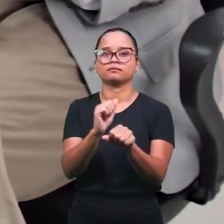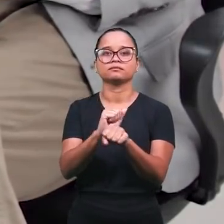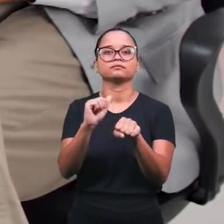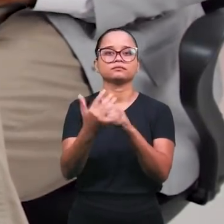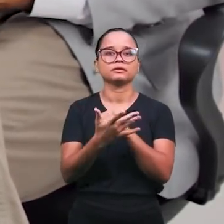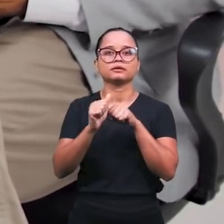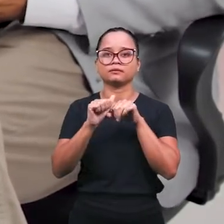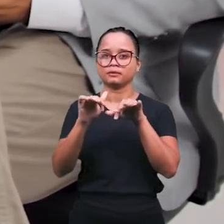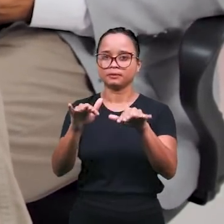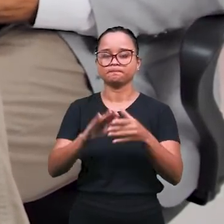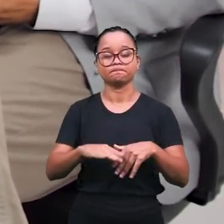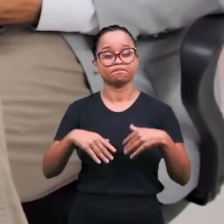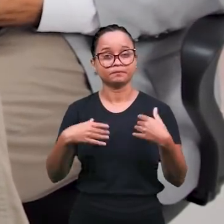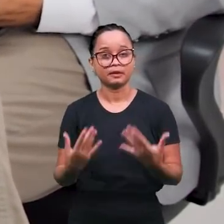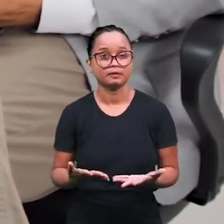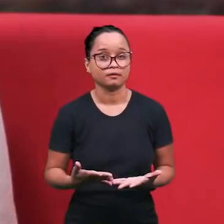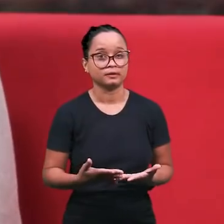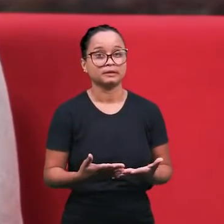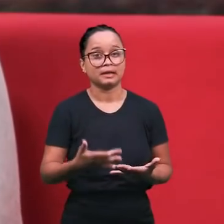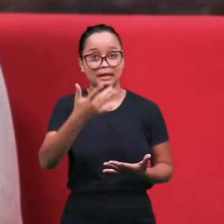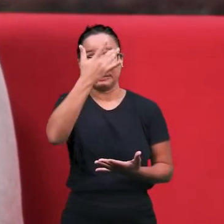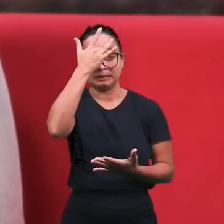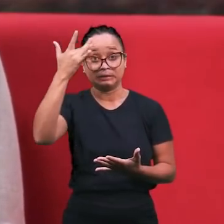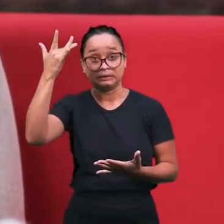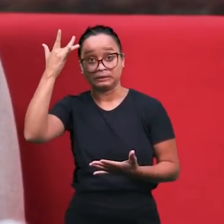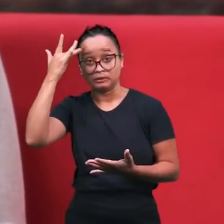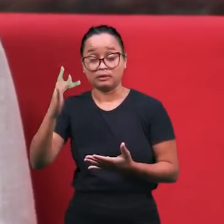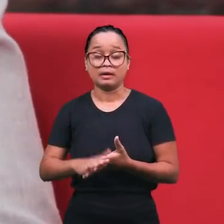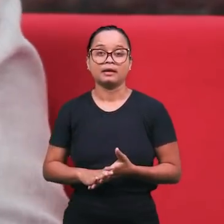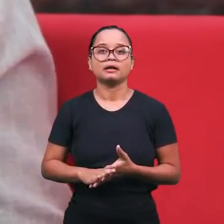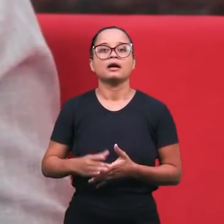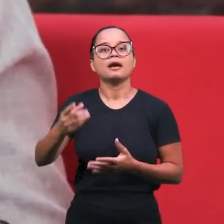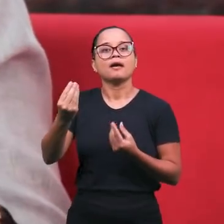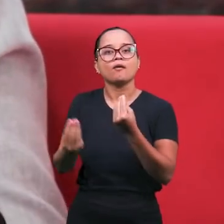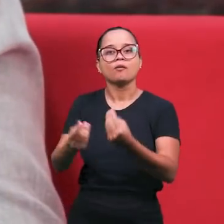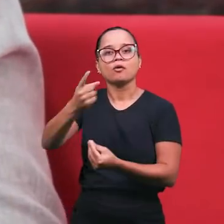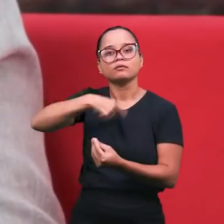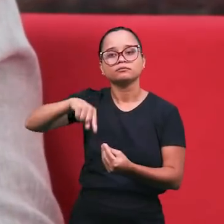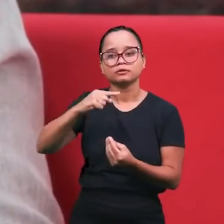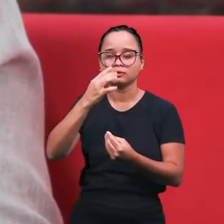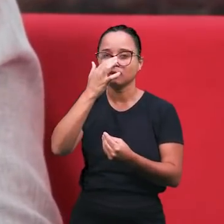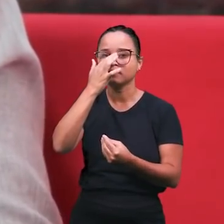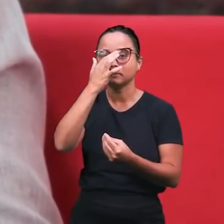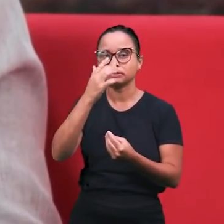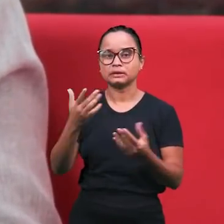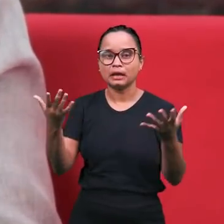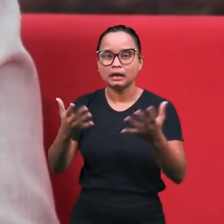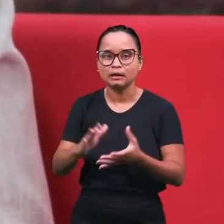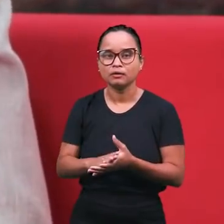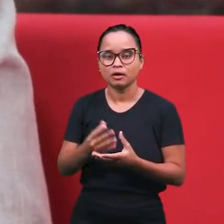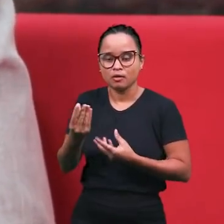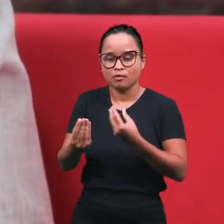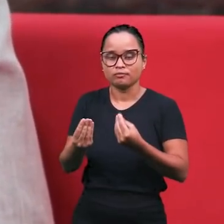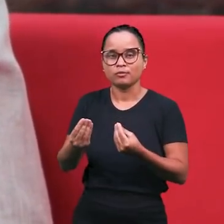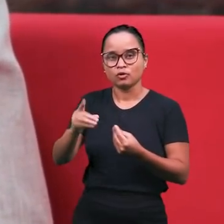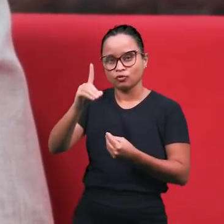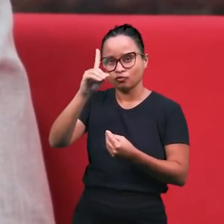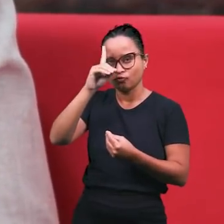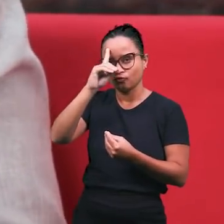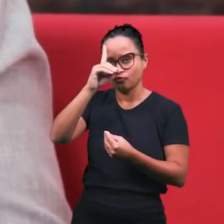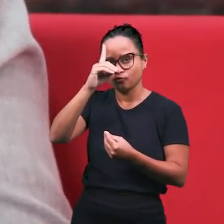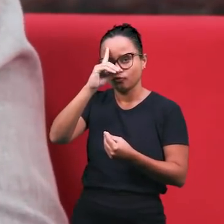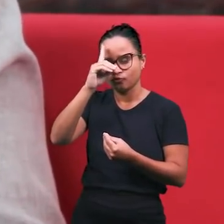final. Então, a saúde mental é a forma de como nós lidamos no nosso dia a dia com as